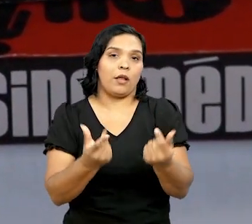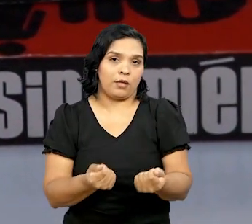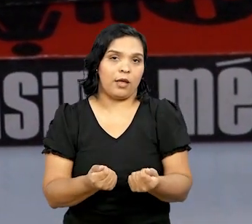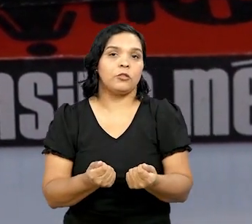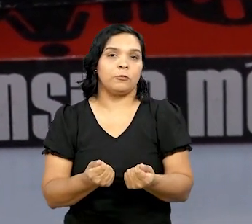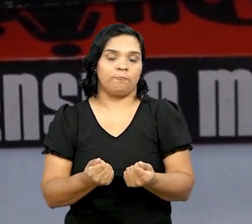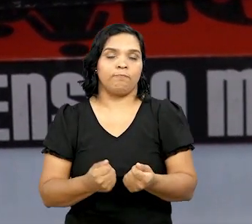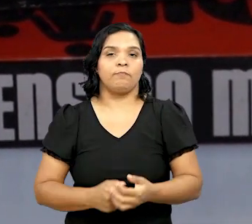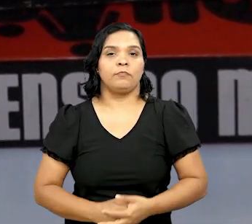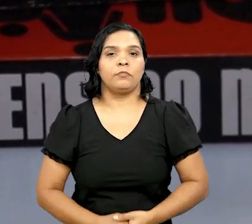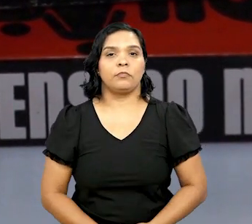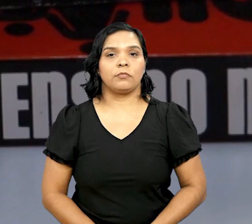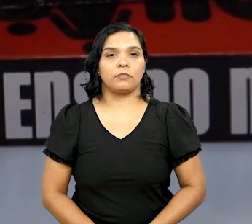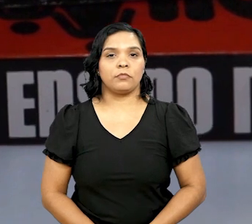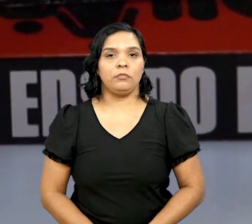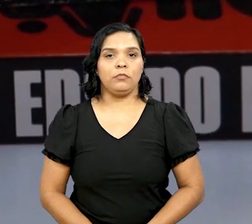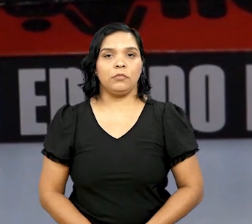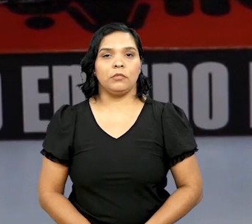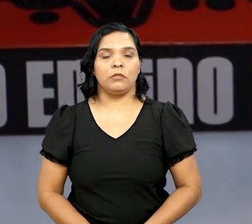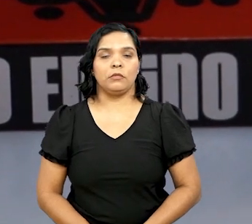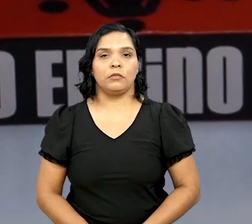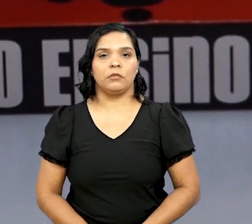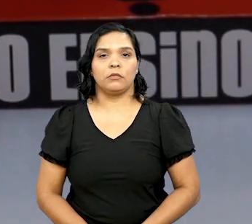com qualidade, né, de uma forma qualitativa.